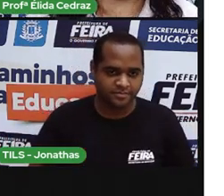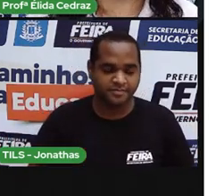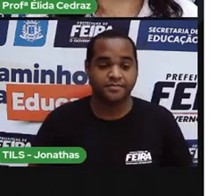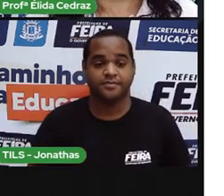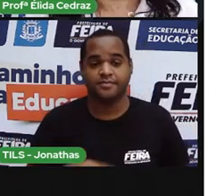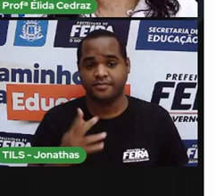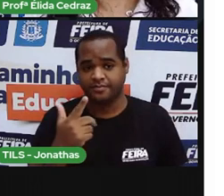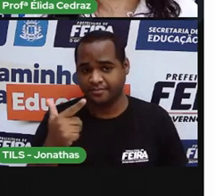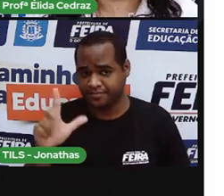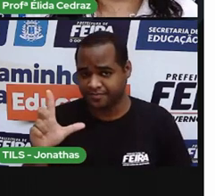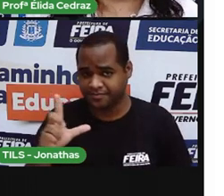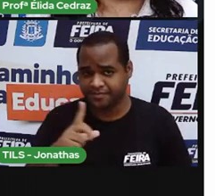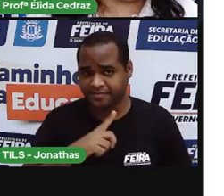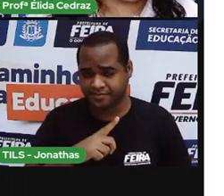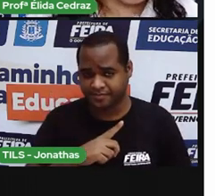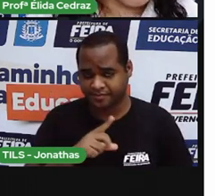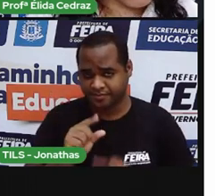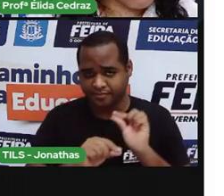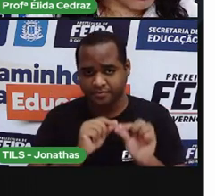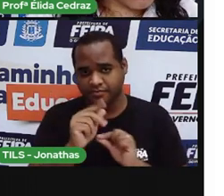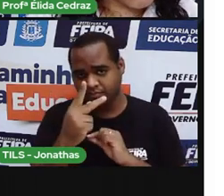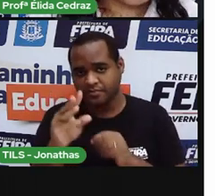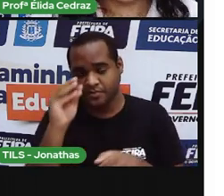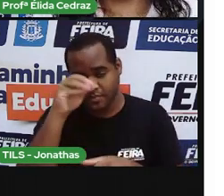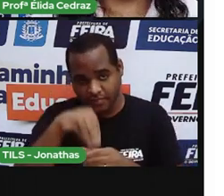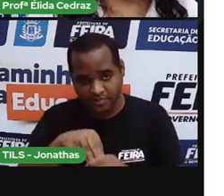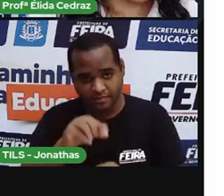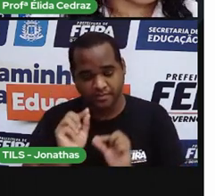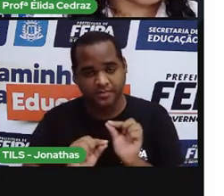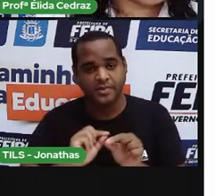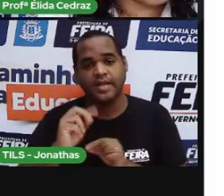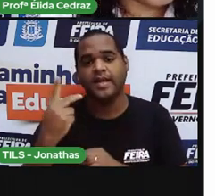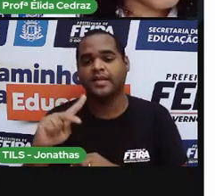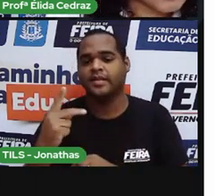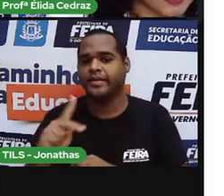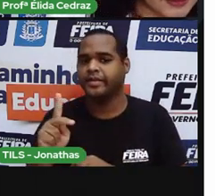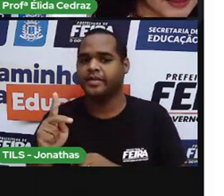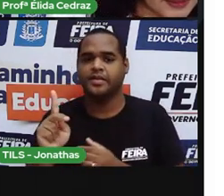é... Dentro dele mora um anjo.